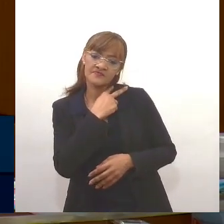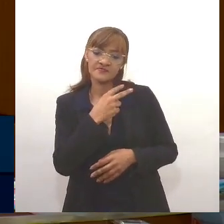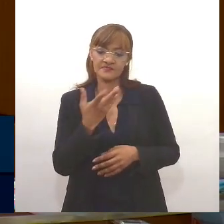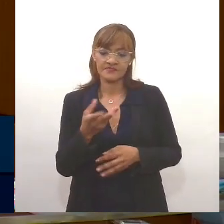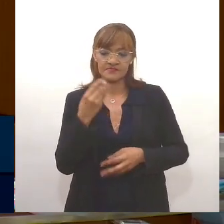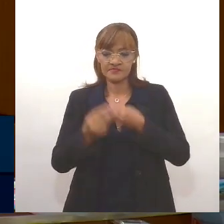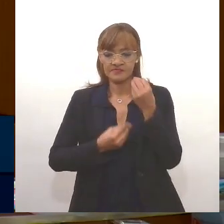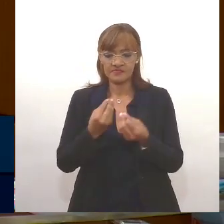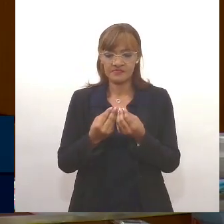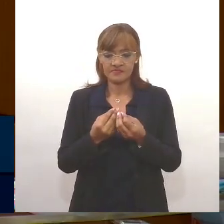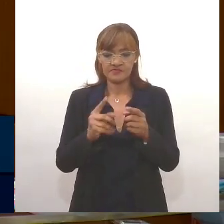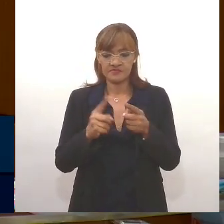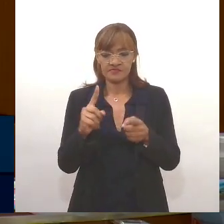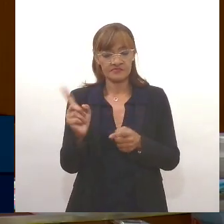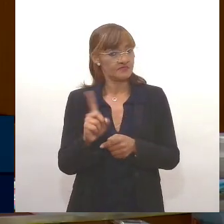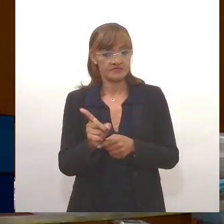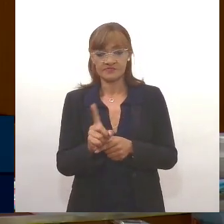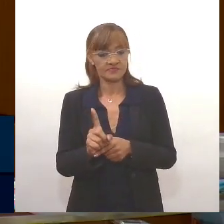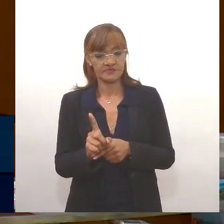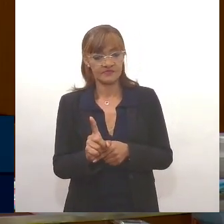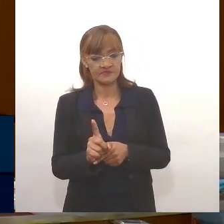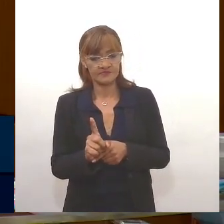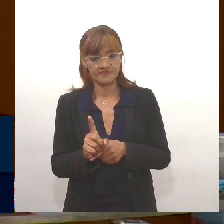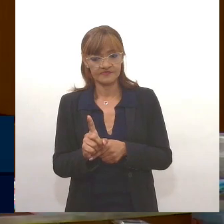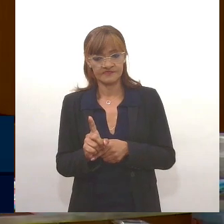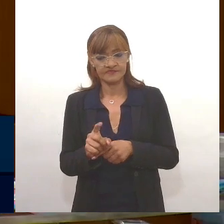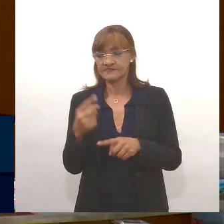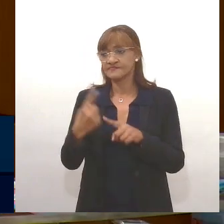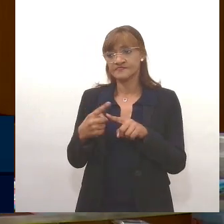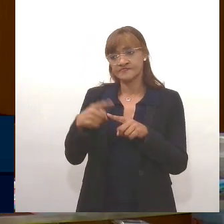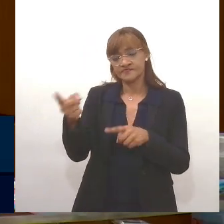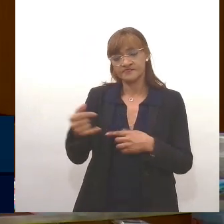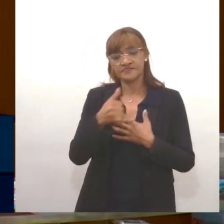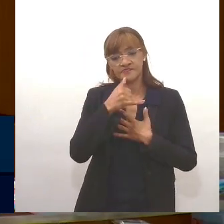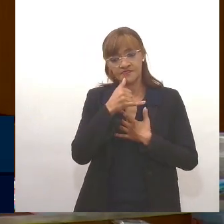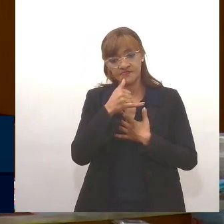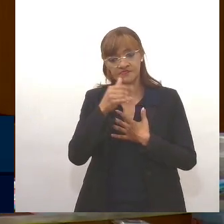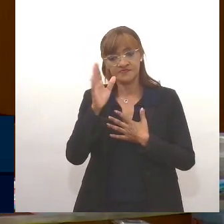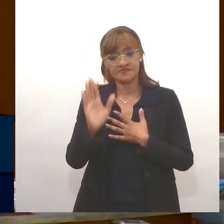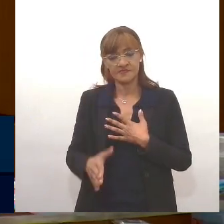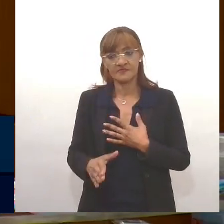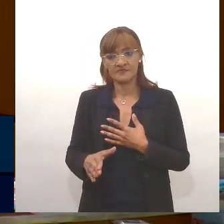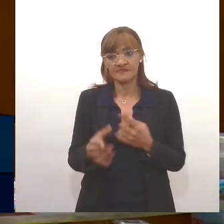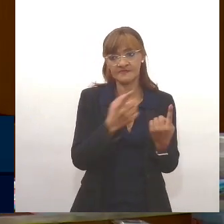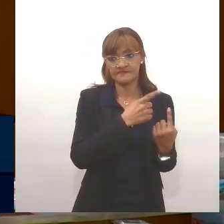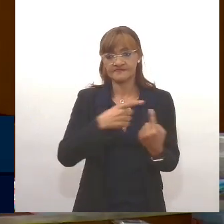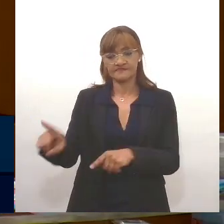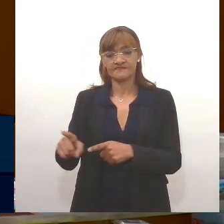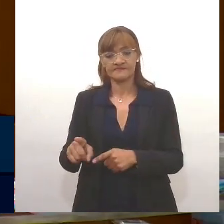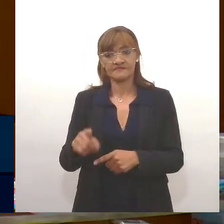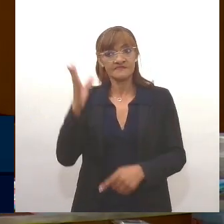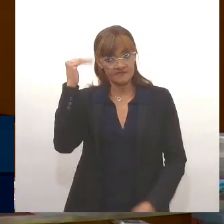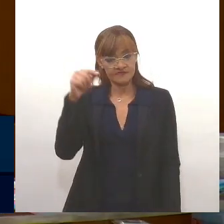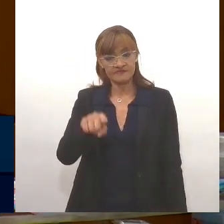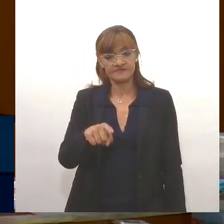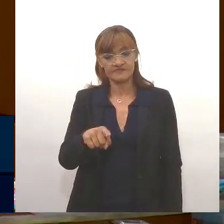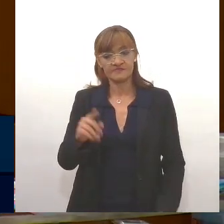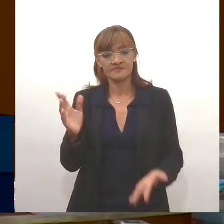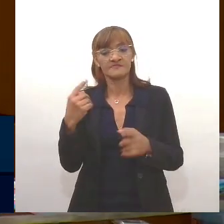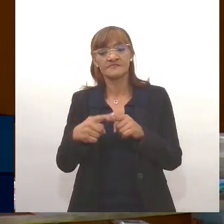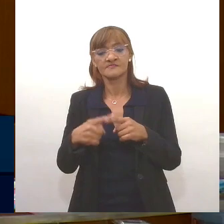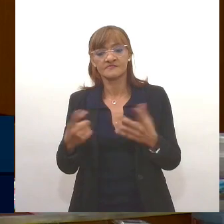divo porque infelizmente é proposital eles fazem isso porque muitas pessoas que estão lá no Congresso